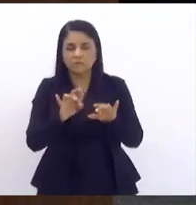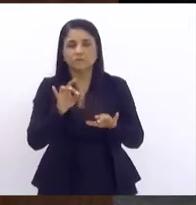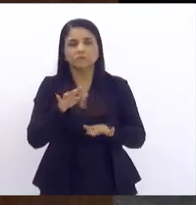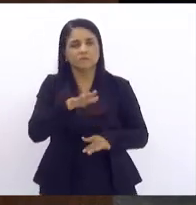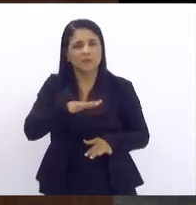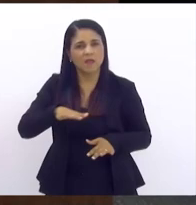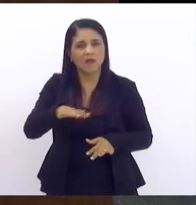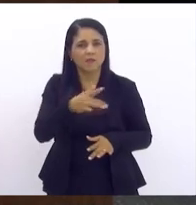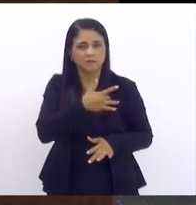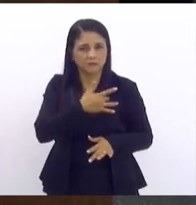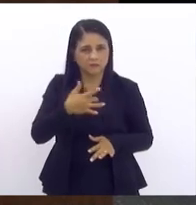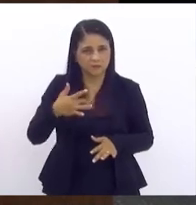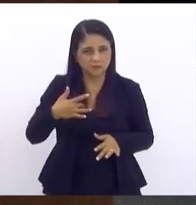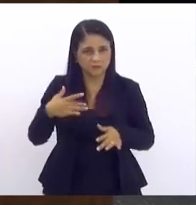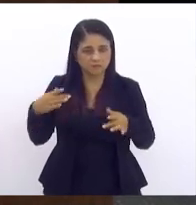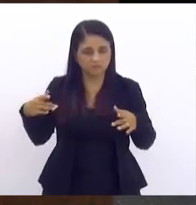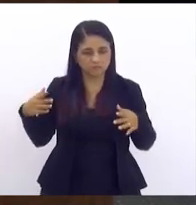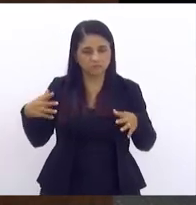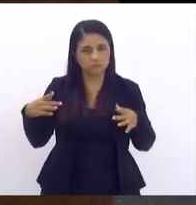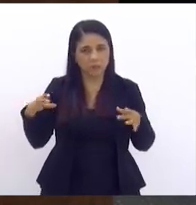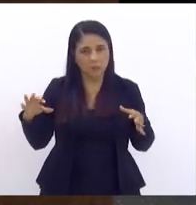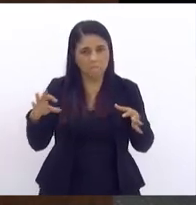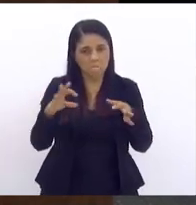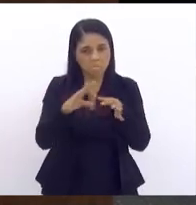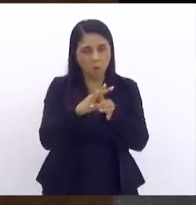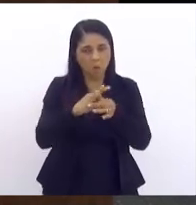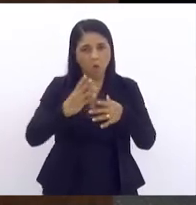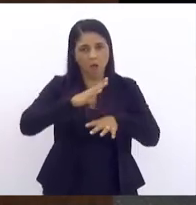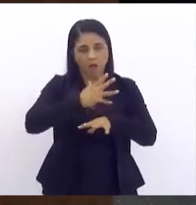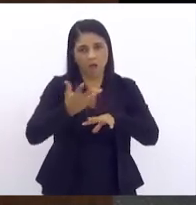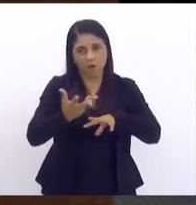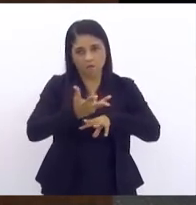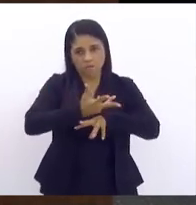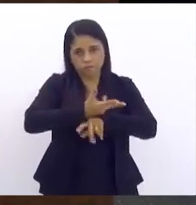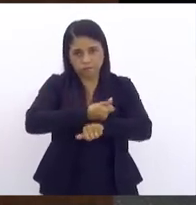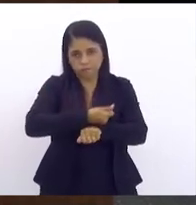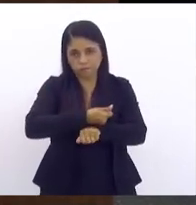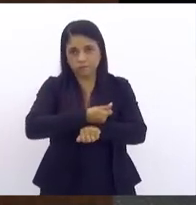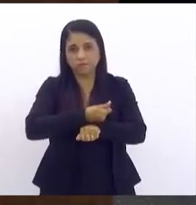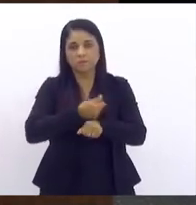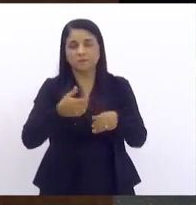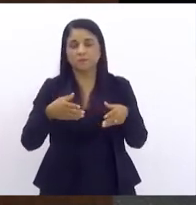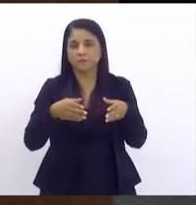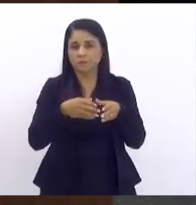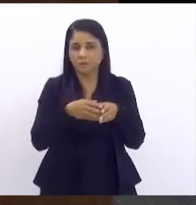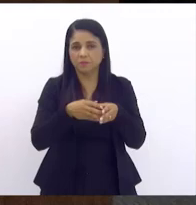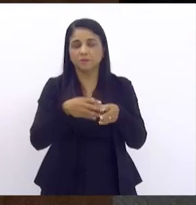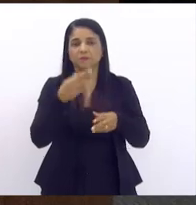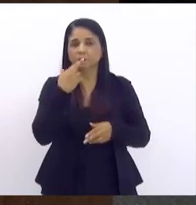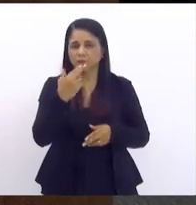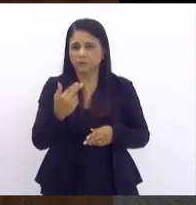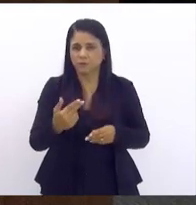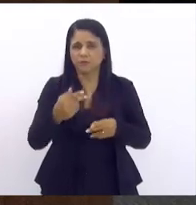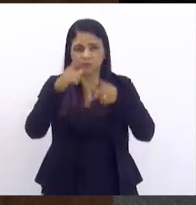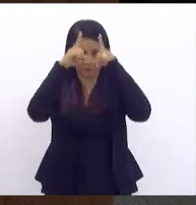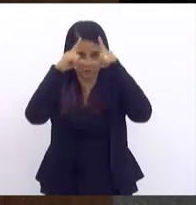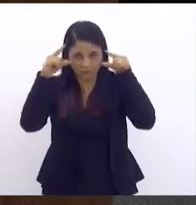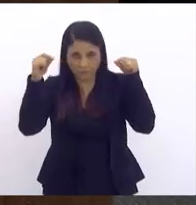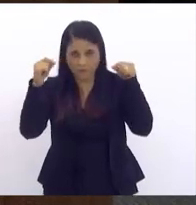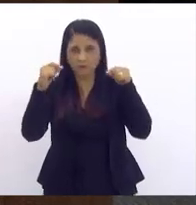saúde trabalhando em conjunto numa equipe multiprofissional com nutricionistas,